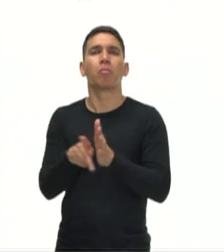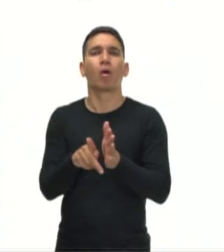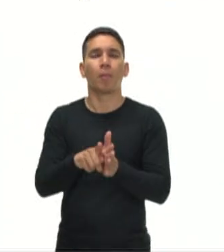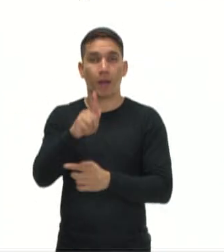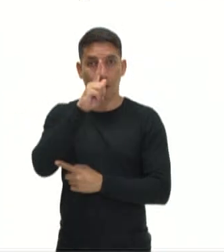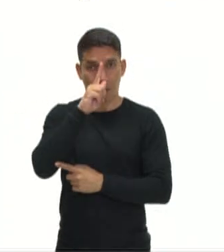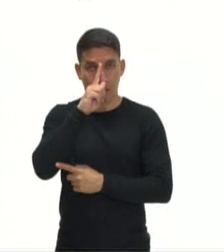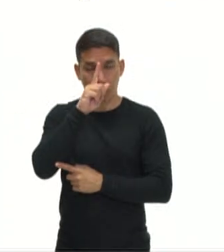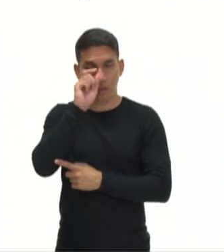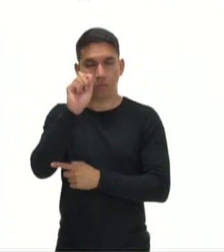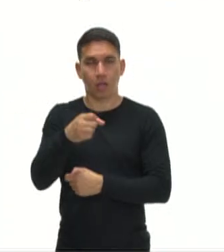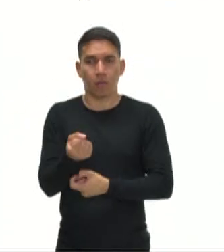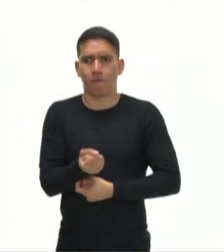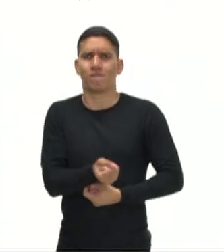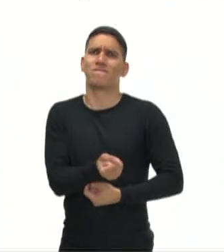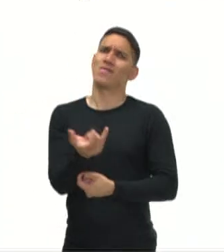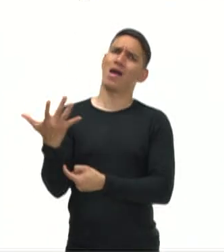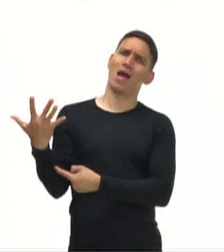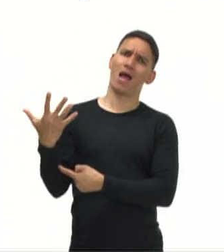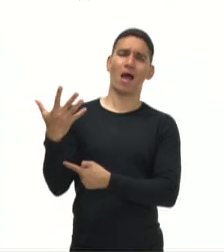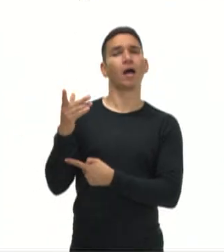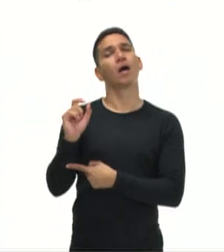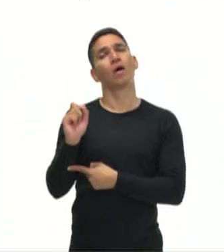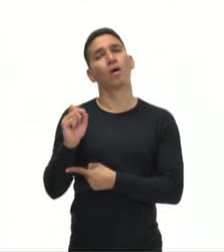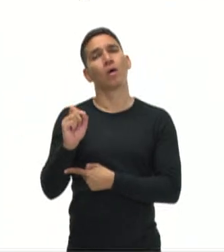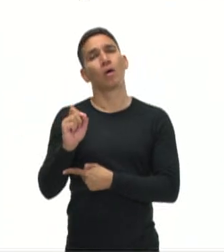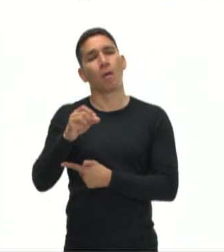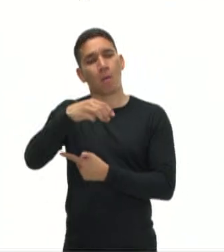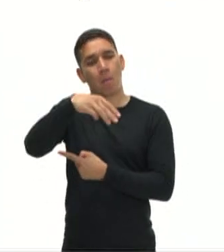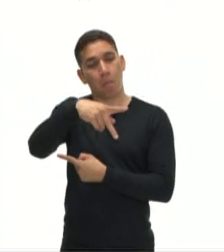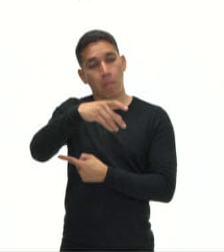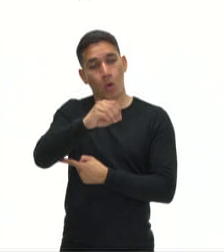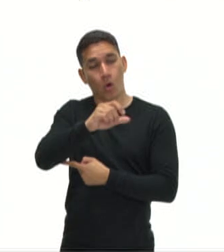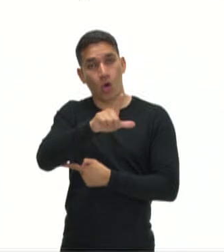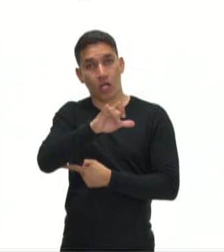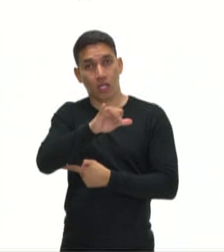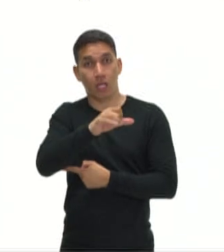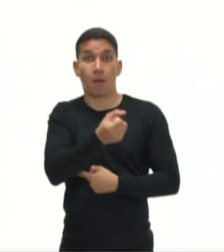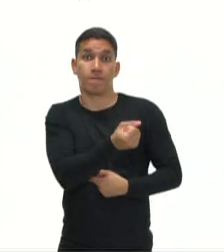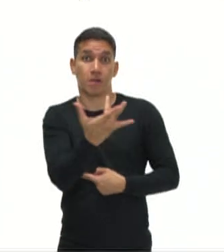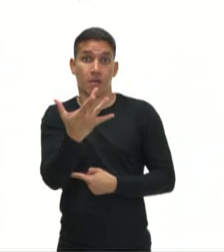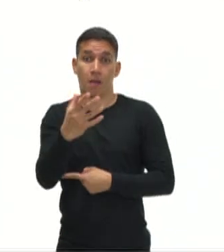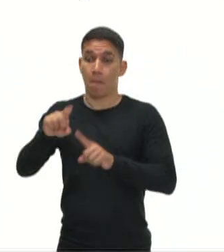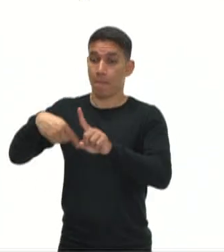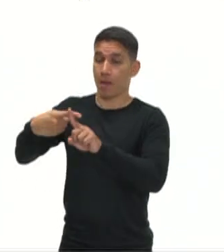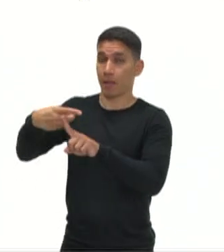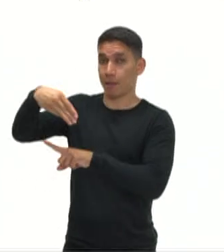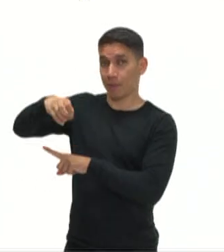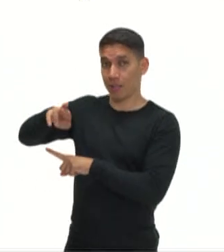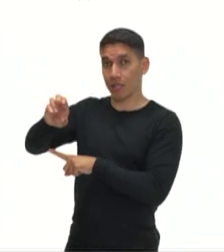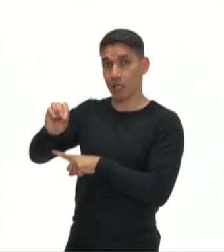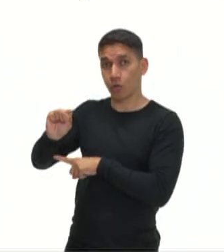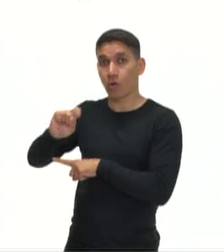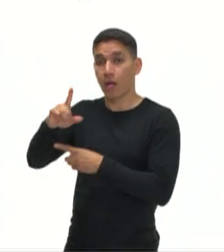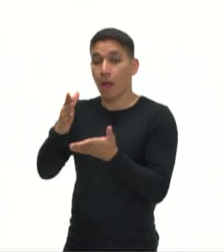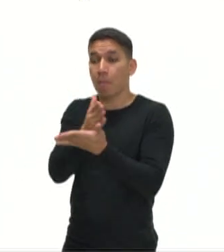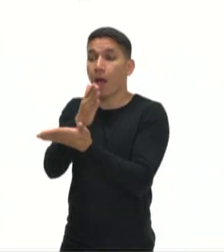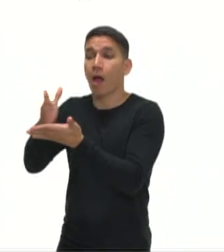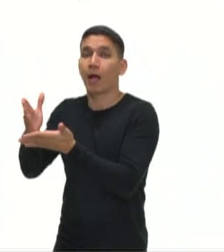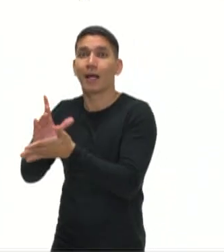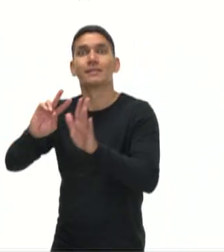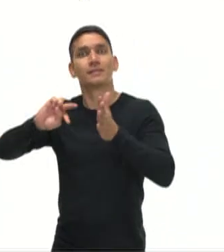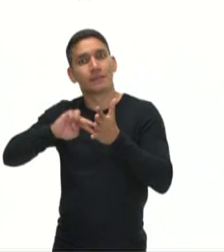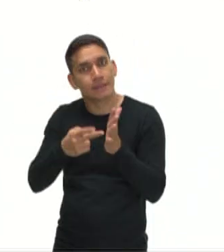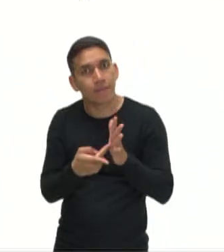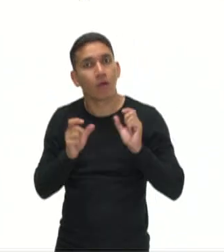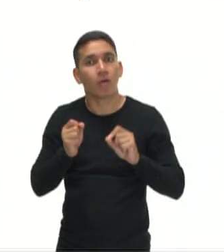poli, muitos, mais meros, que é partes, né? Então, nós temos polímeros que são